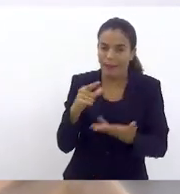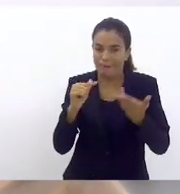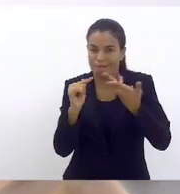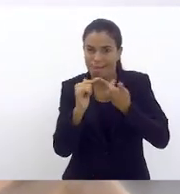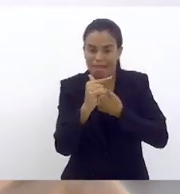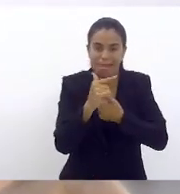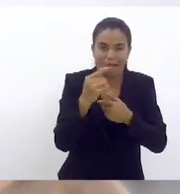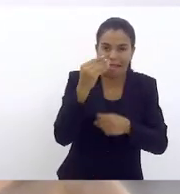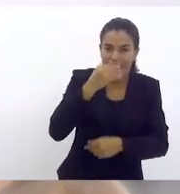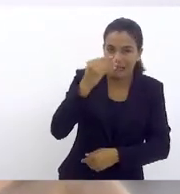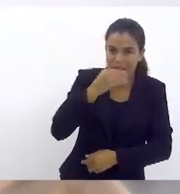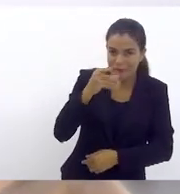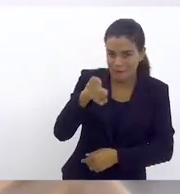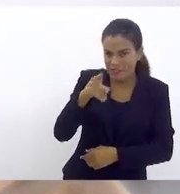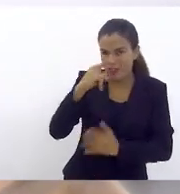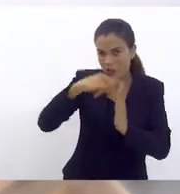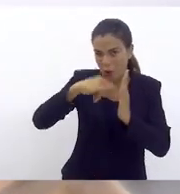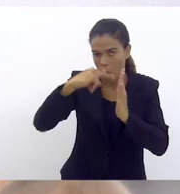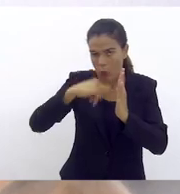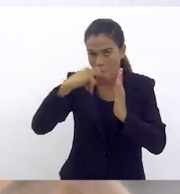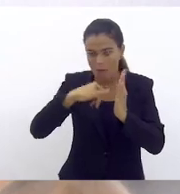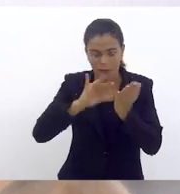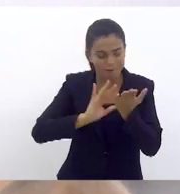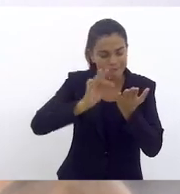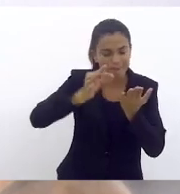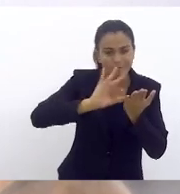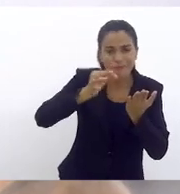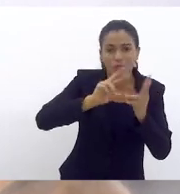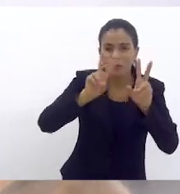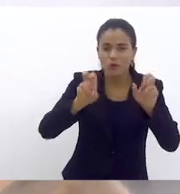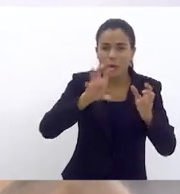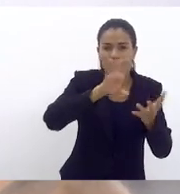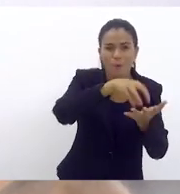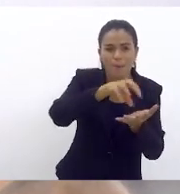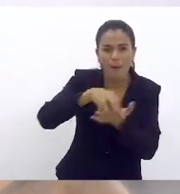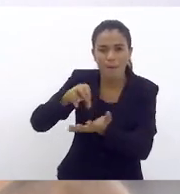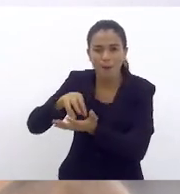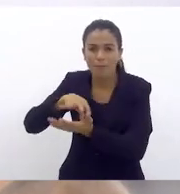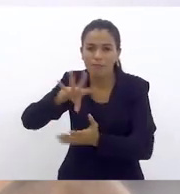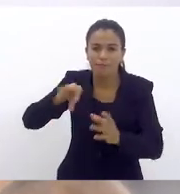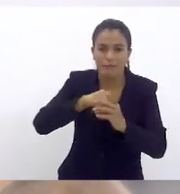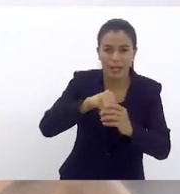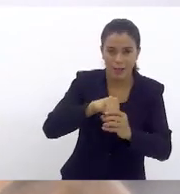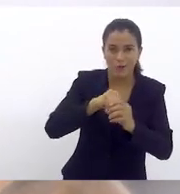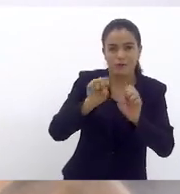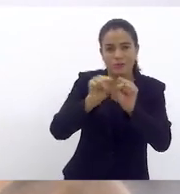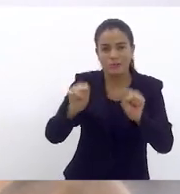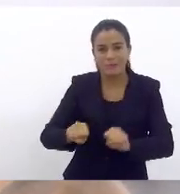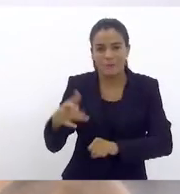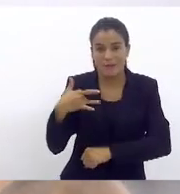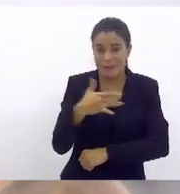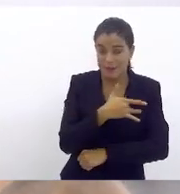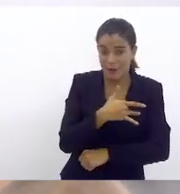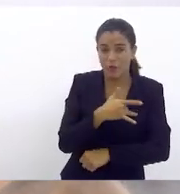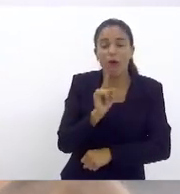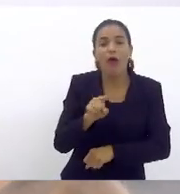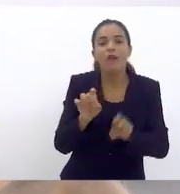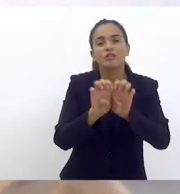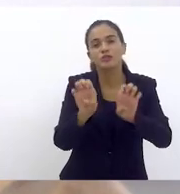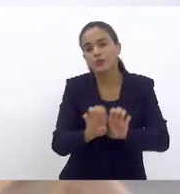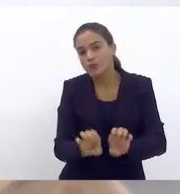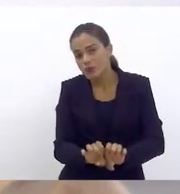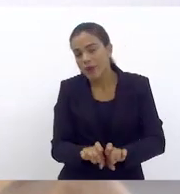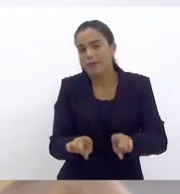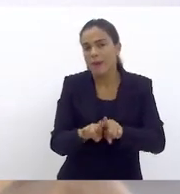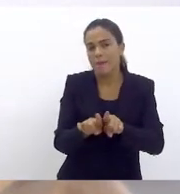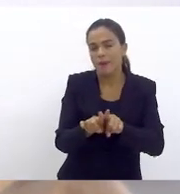é no documento que vocês provavelmente apreciaram que é esse que trata do complexo industrial da saúde que são é tanto do ponto de vista infraestrutural